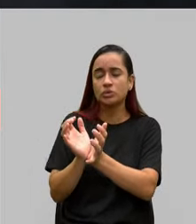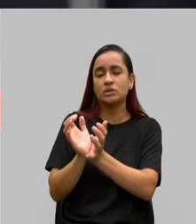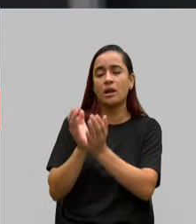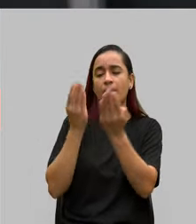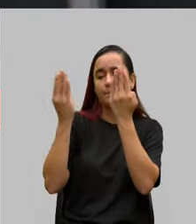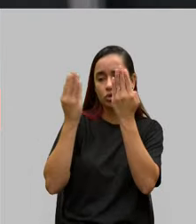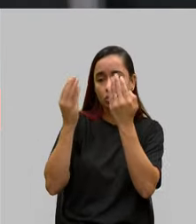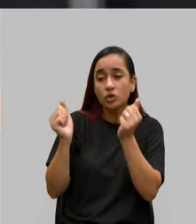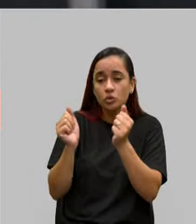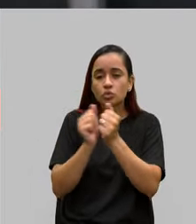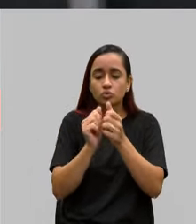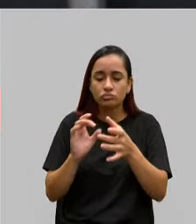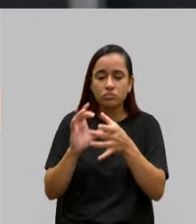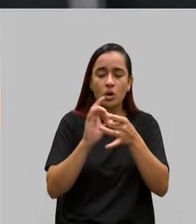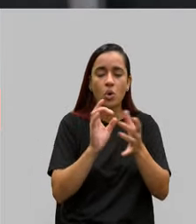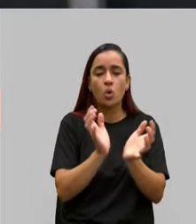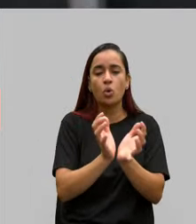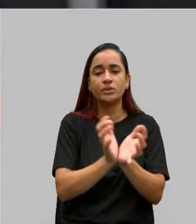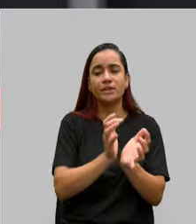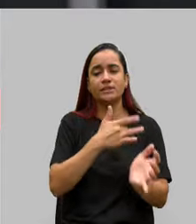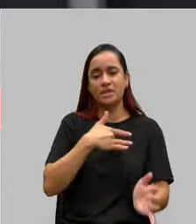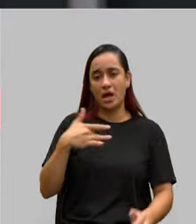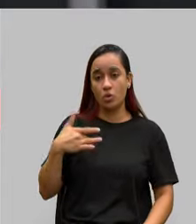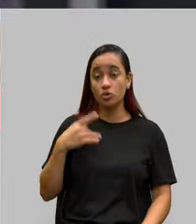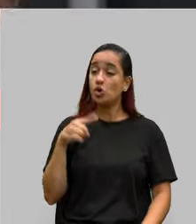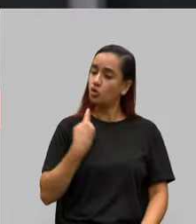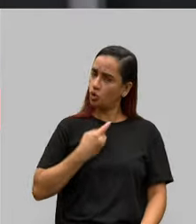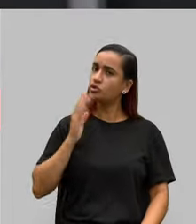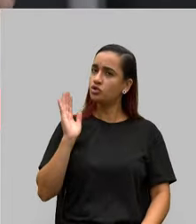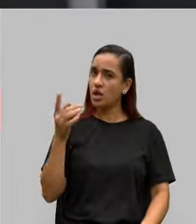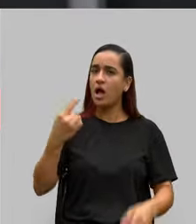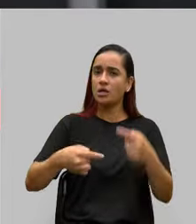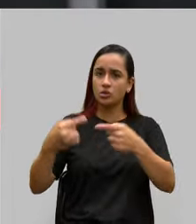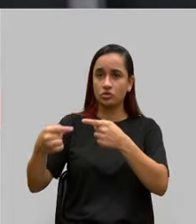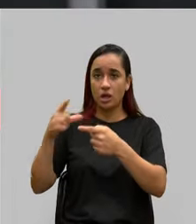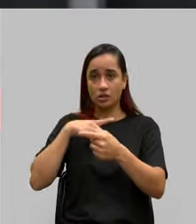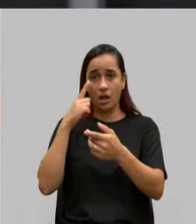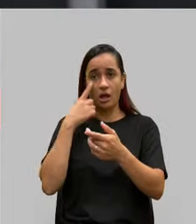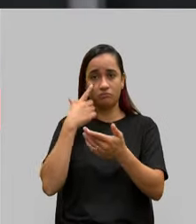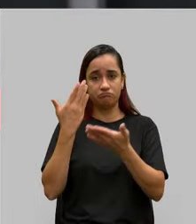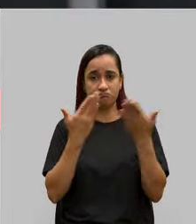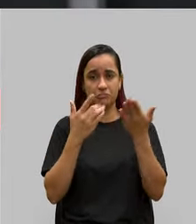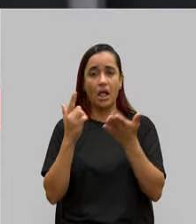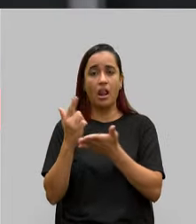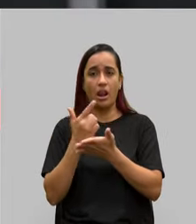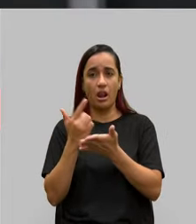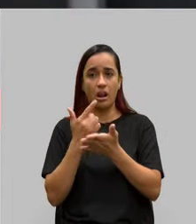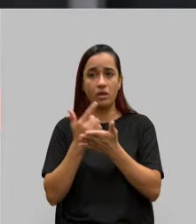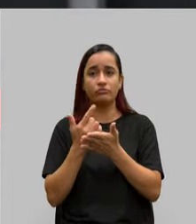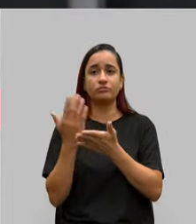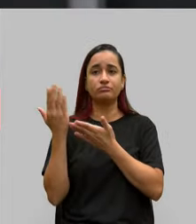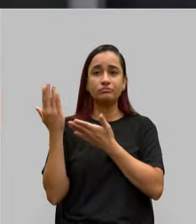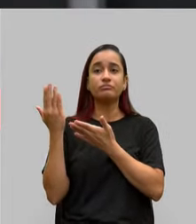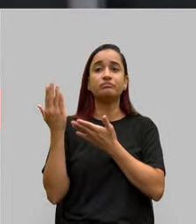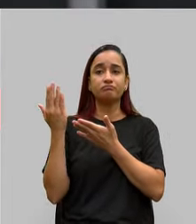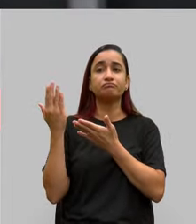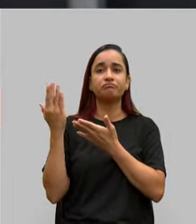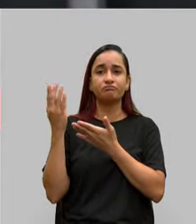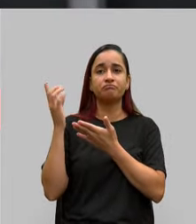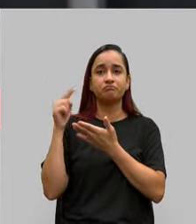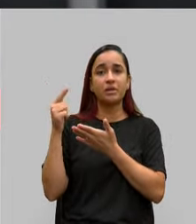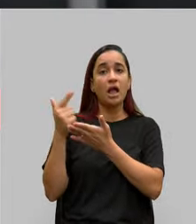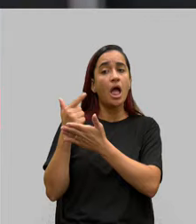atualmente né a gente vem discutindo Inclusive tem esse livro aqui que o conselho produziu né que o Anderson coordenou que eu acho que é